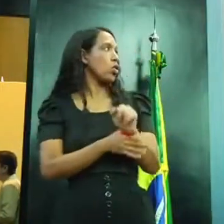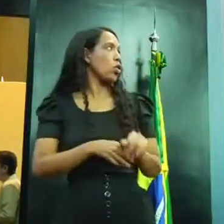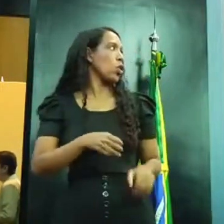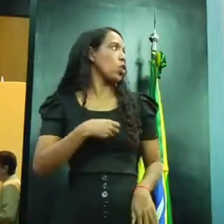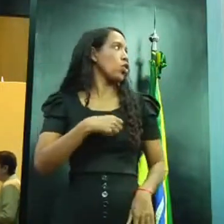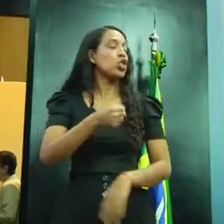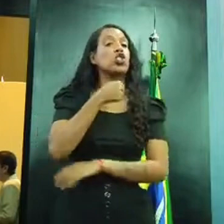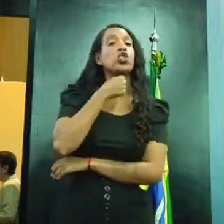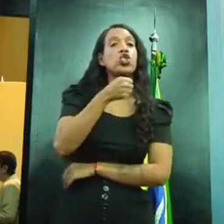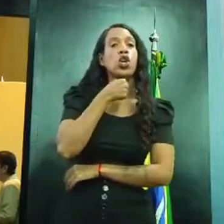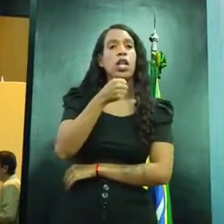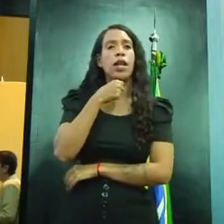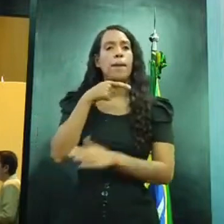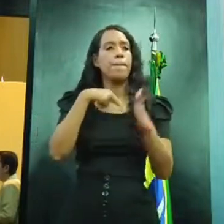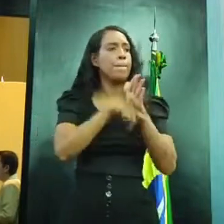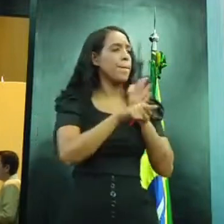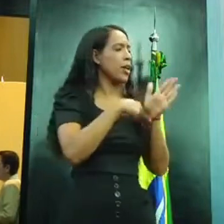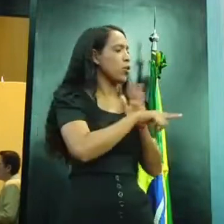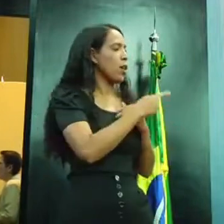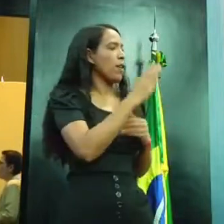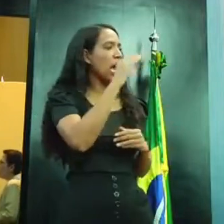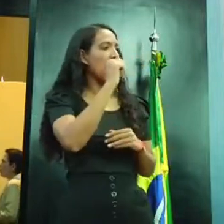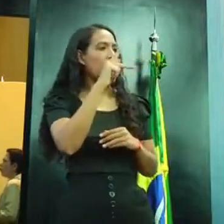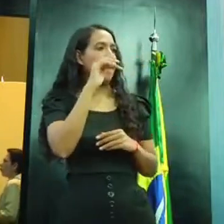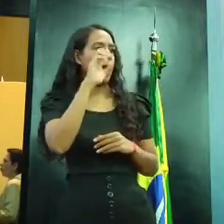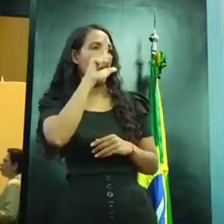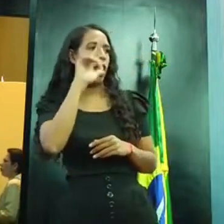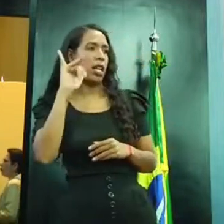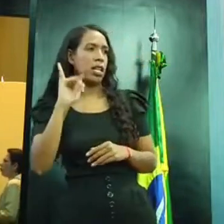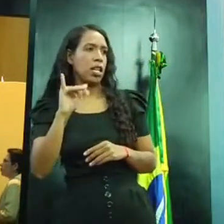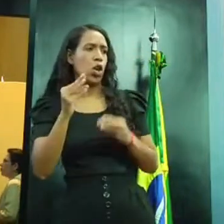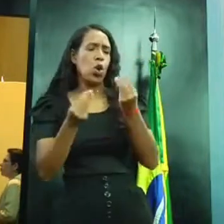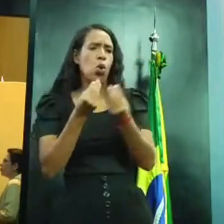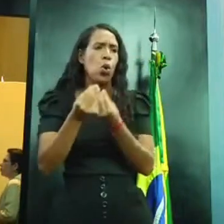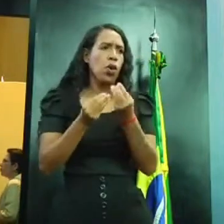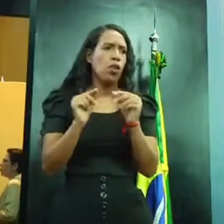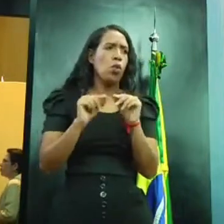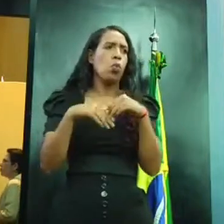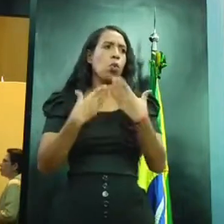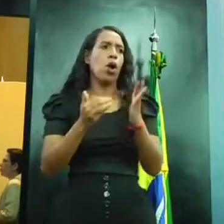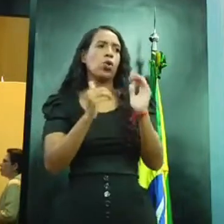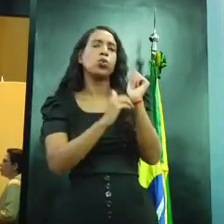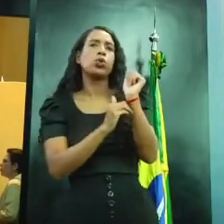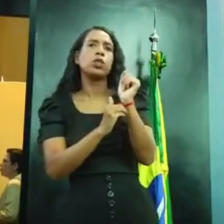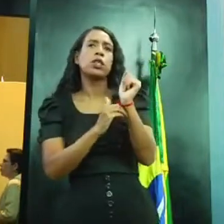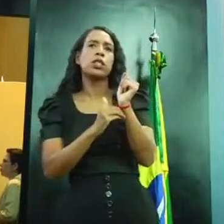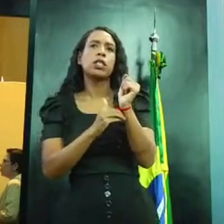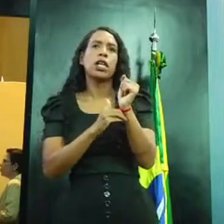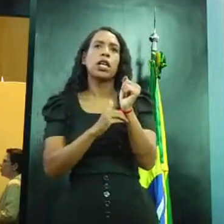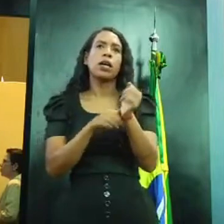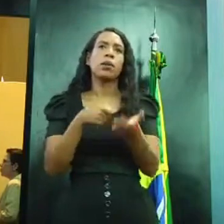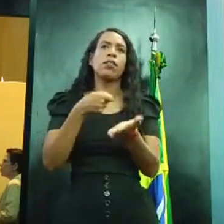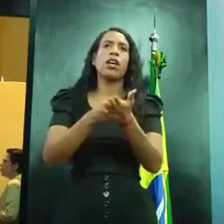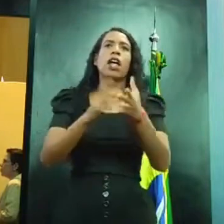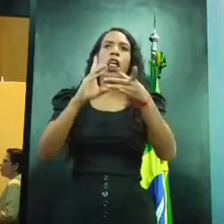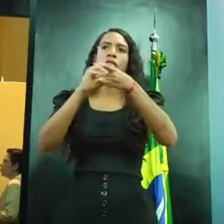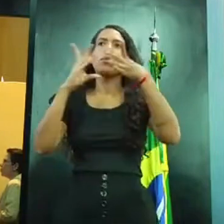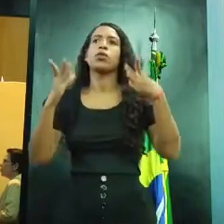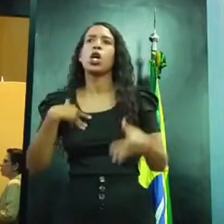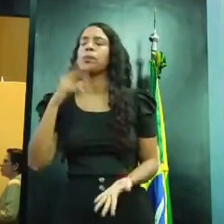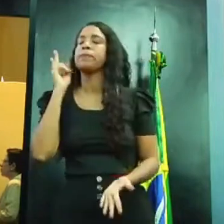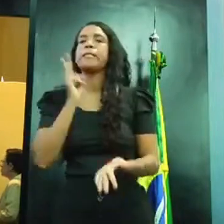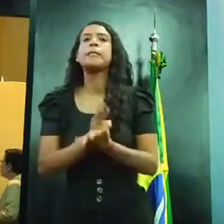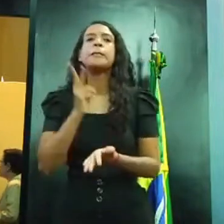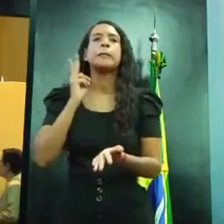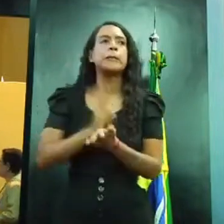me perguntavam, Capelli, como faz, qual é o segredo para estabilizar a democracia? E eu sempre disse para eles,